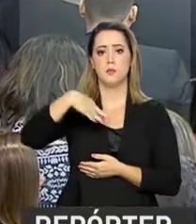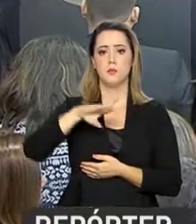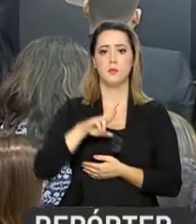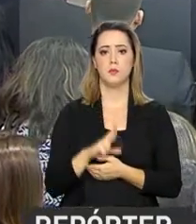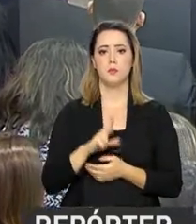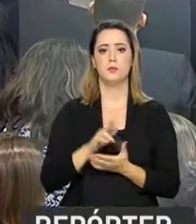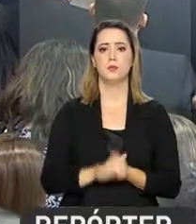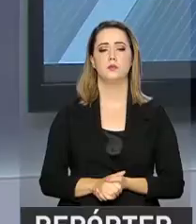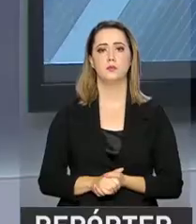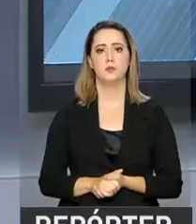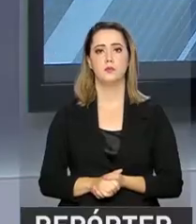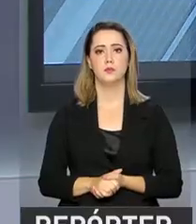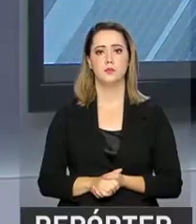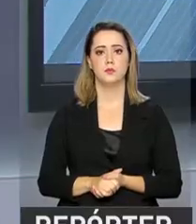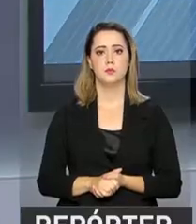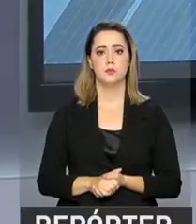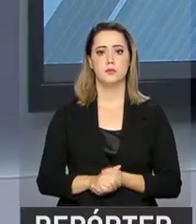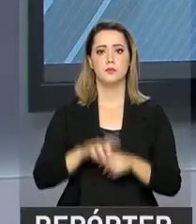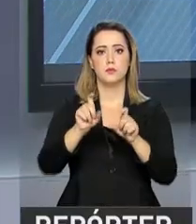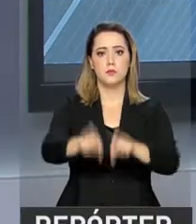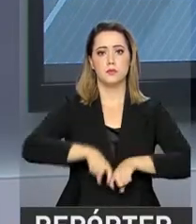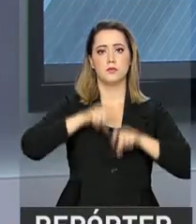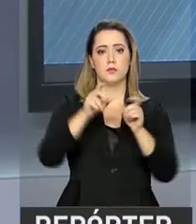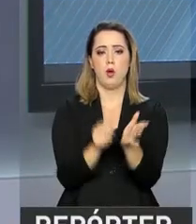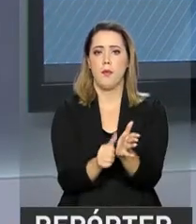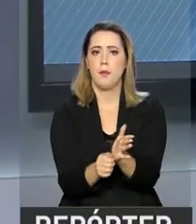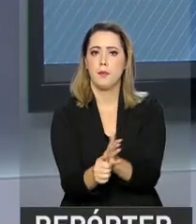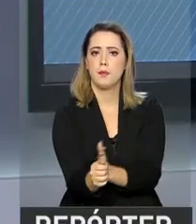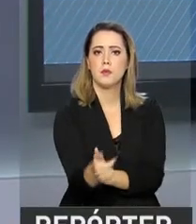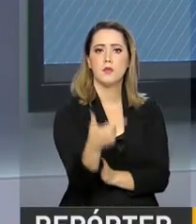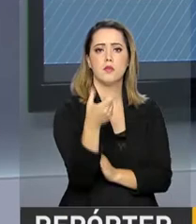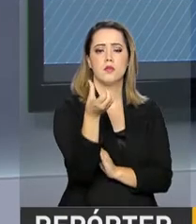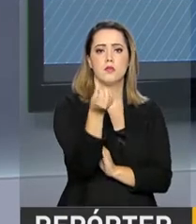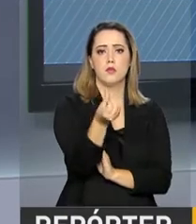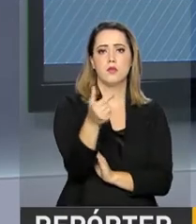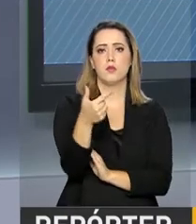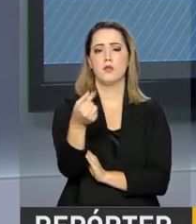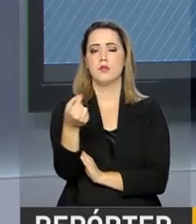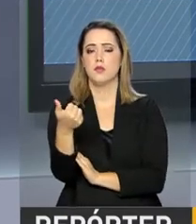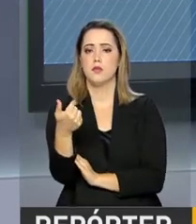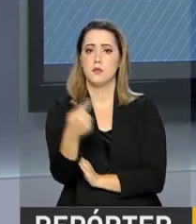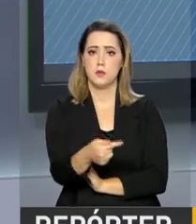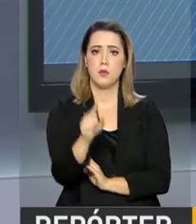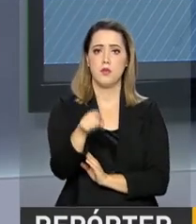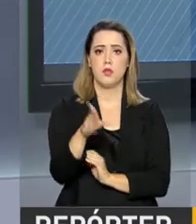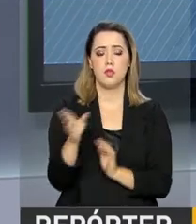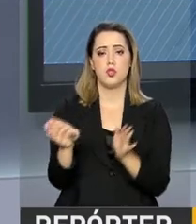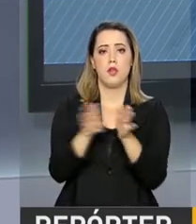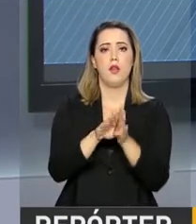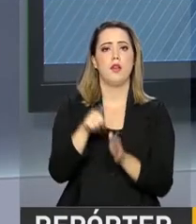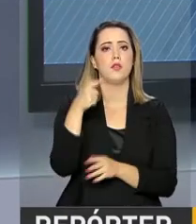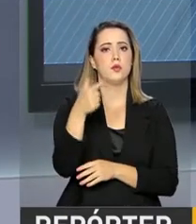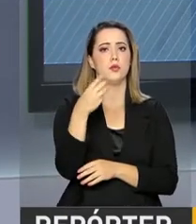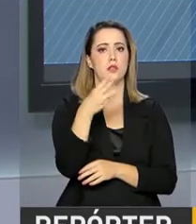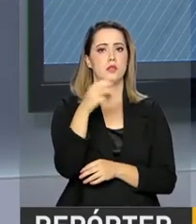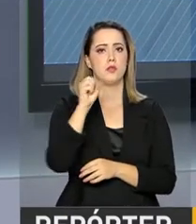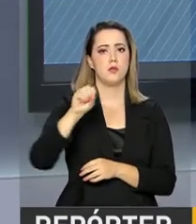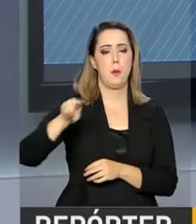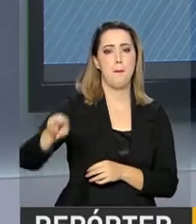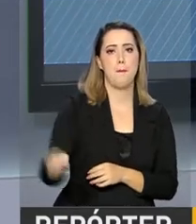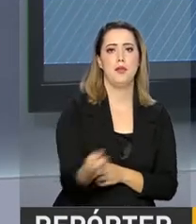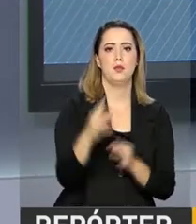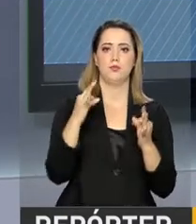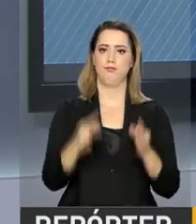nbr e as atas de grãos 2016/2017 deve chegar a 238 milhões de